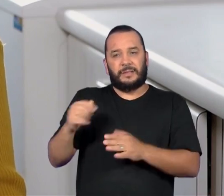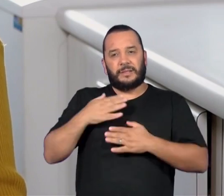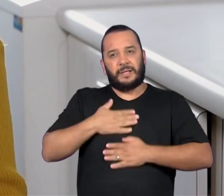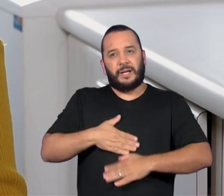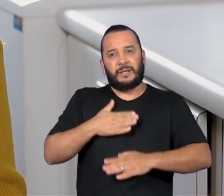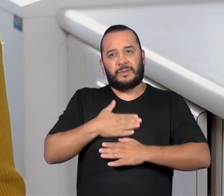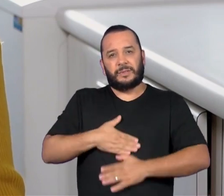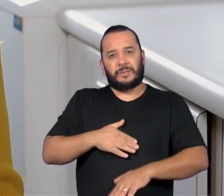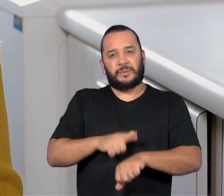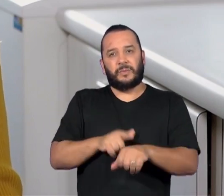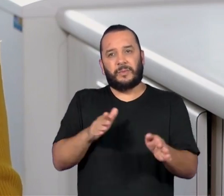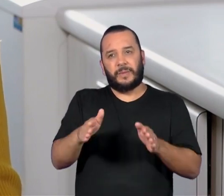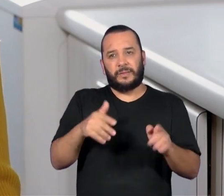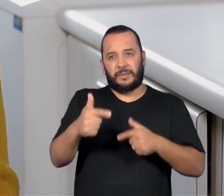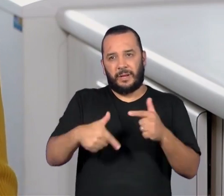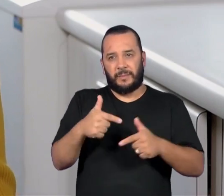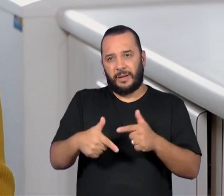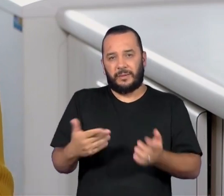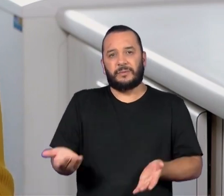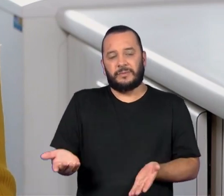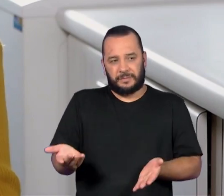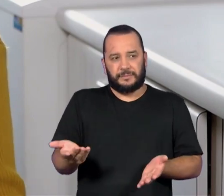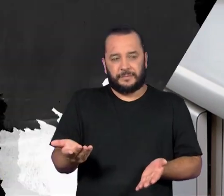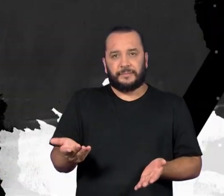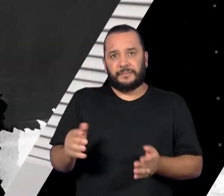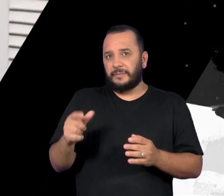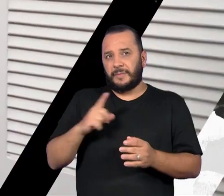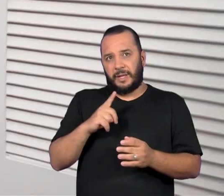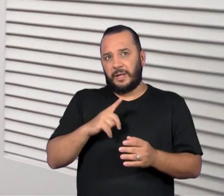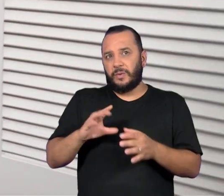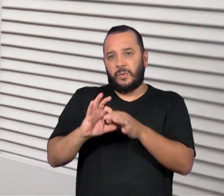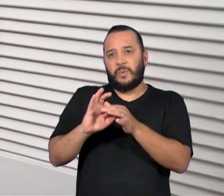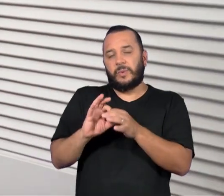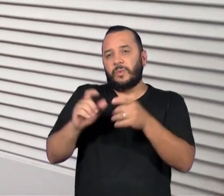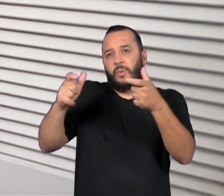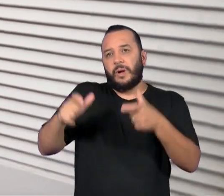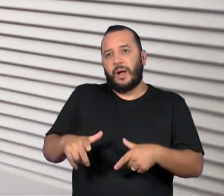o corpo momentaneamente, mas seja sempre à disposição.